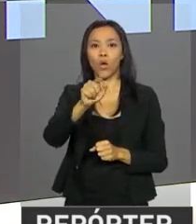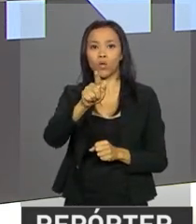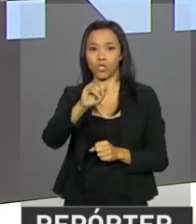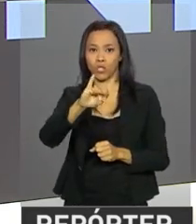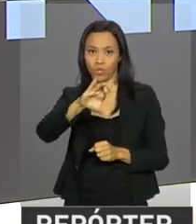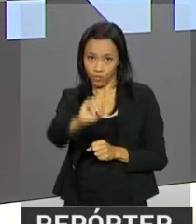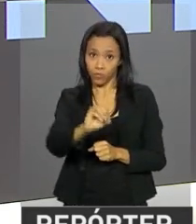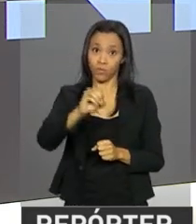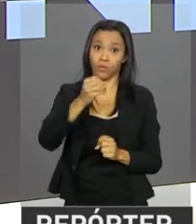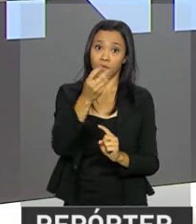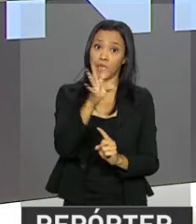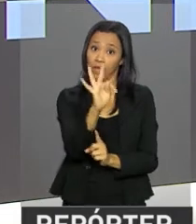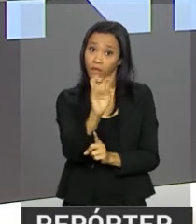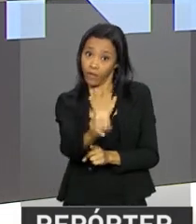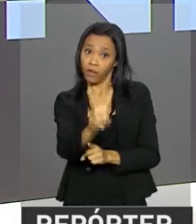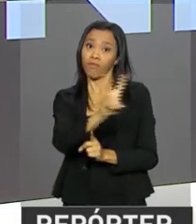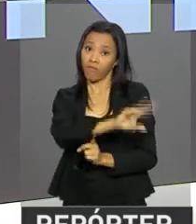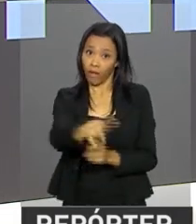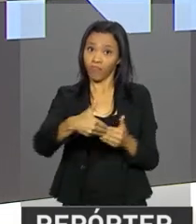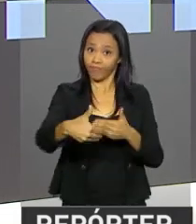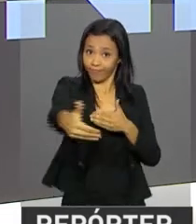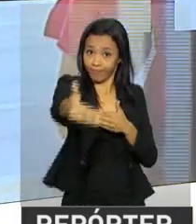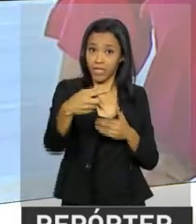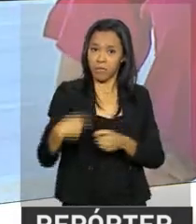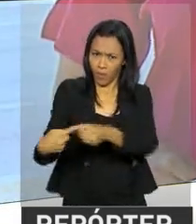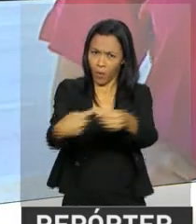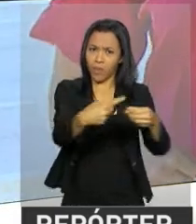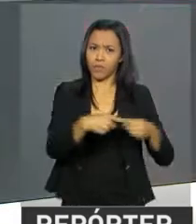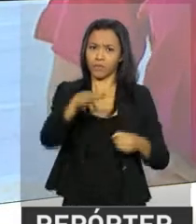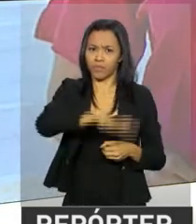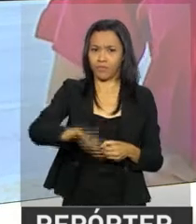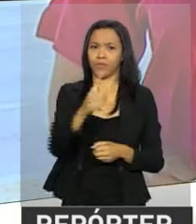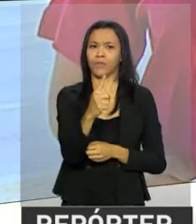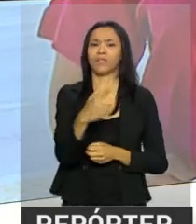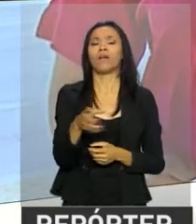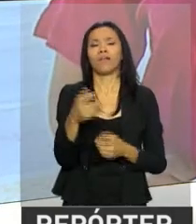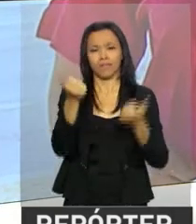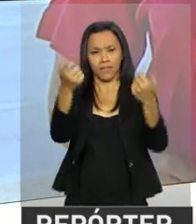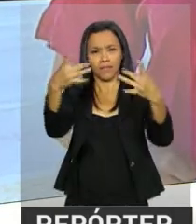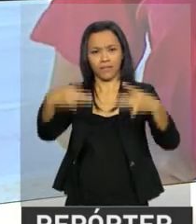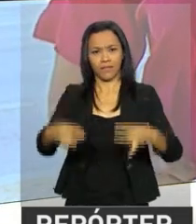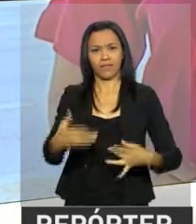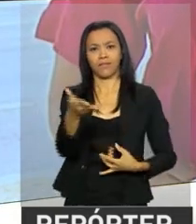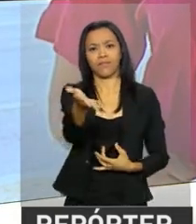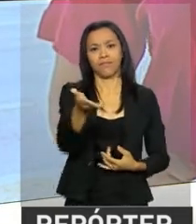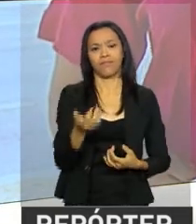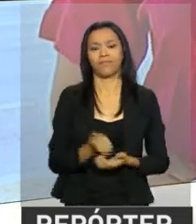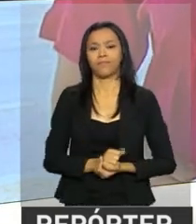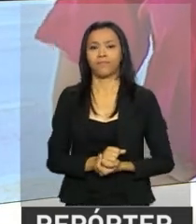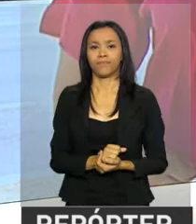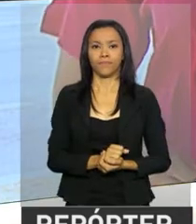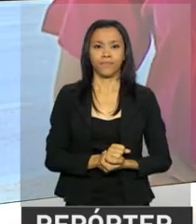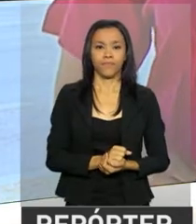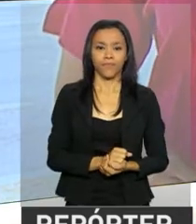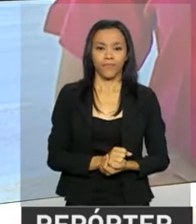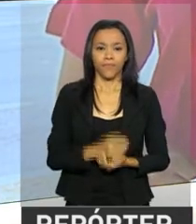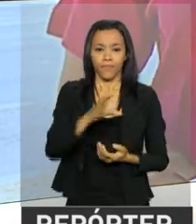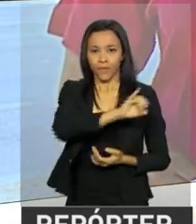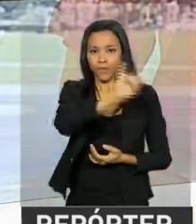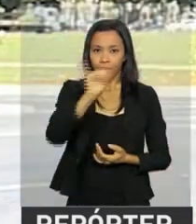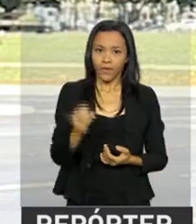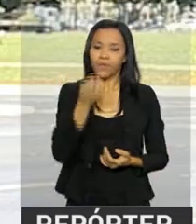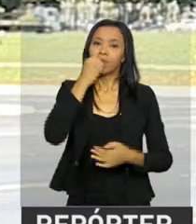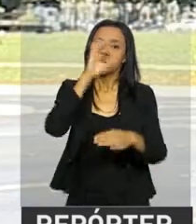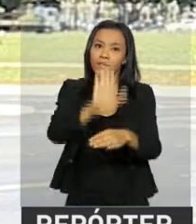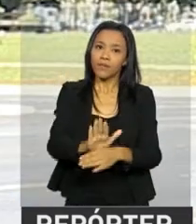cidades goianas próximas. Gabriela Noronha traz os detalhes ao vivo para a gente. Oi, Gabriela. Oi, Renata,